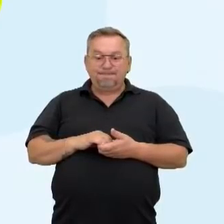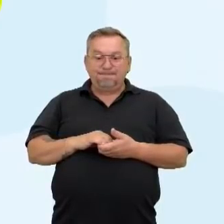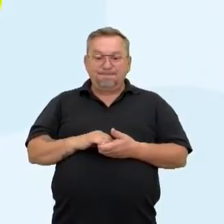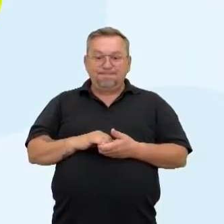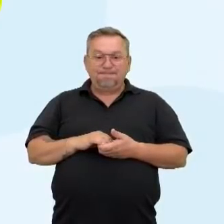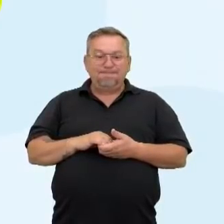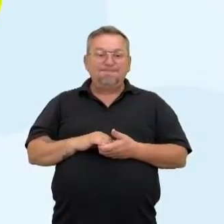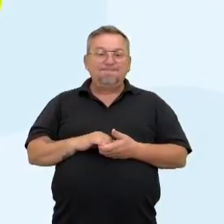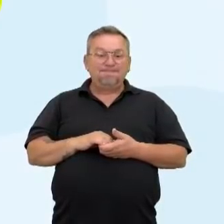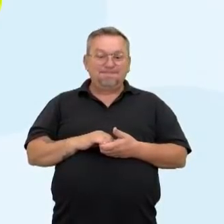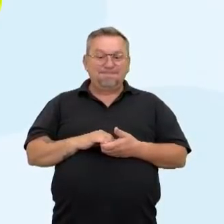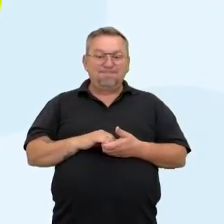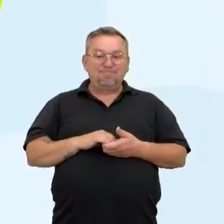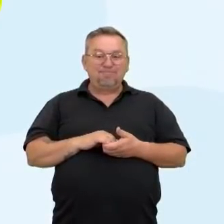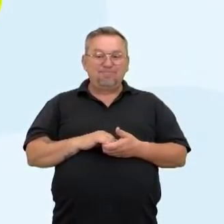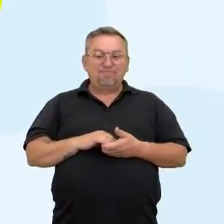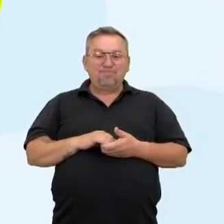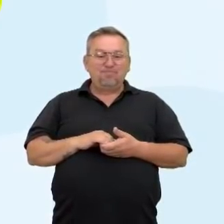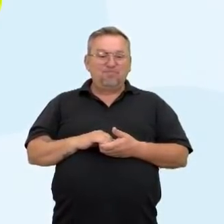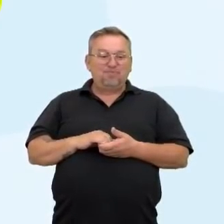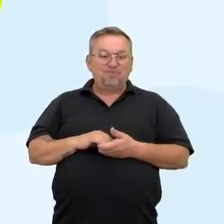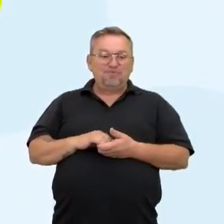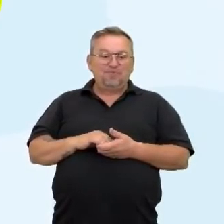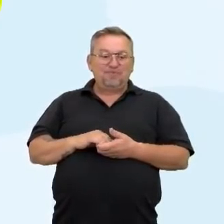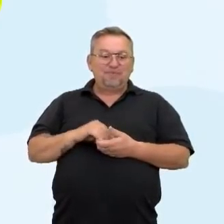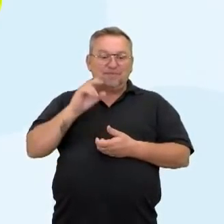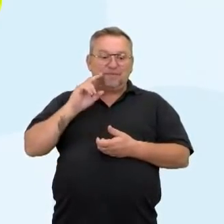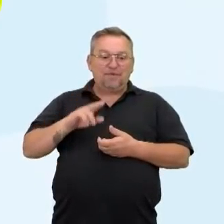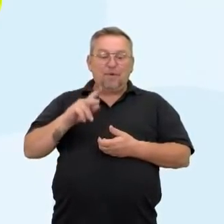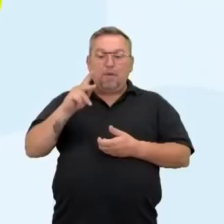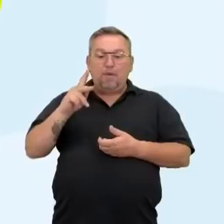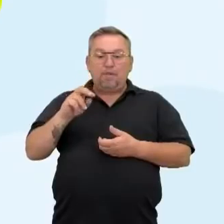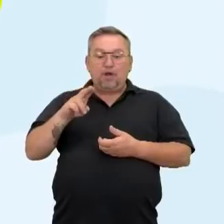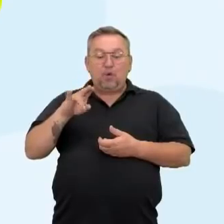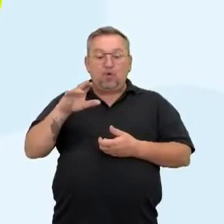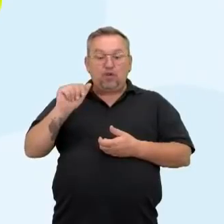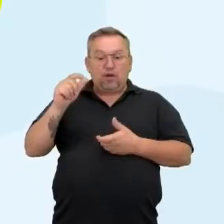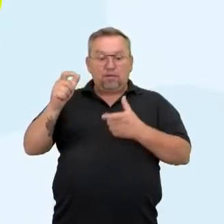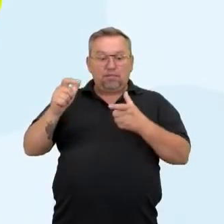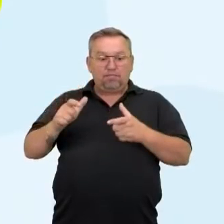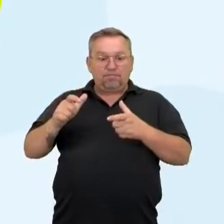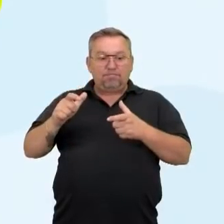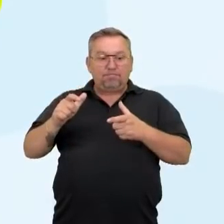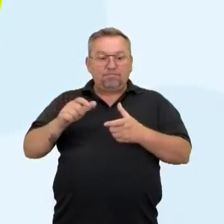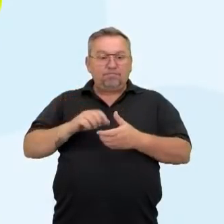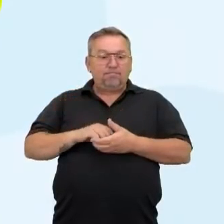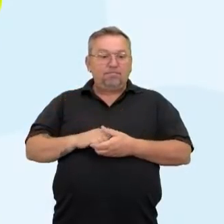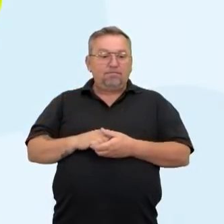gente? E aqui, I went to Perugia. O Perugia é o lugar. Lugar é when.